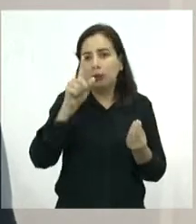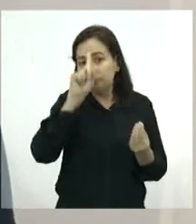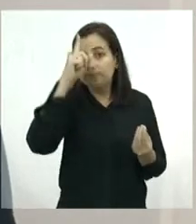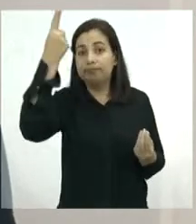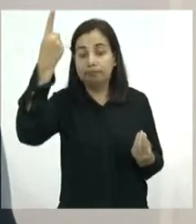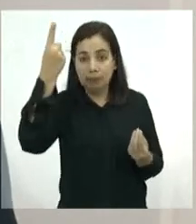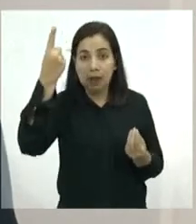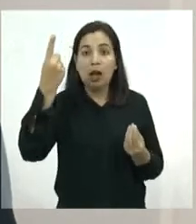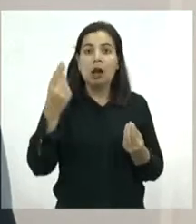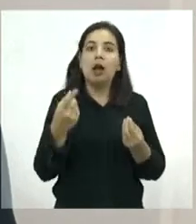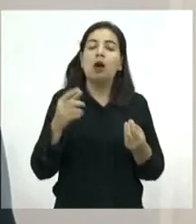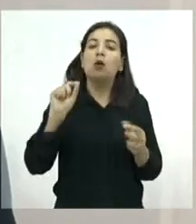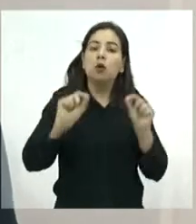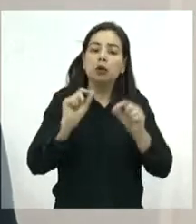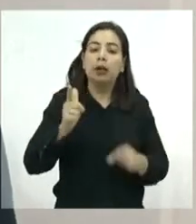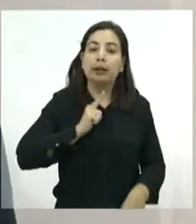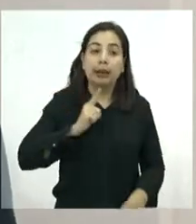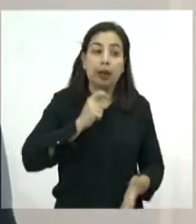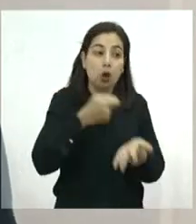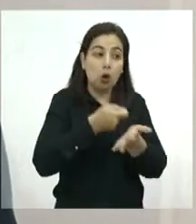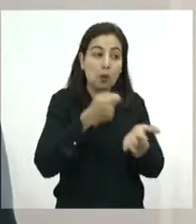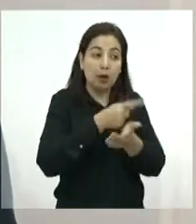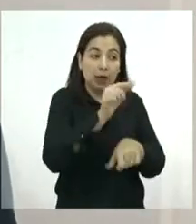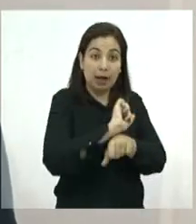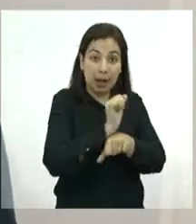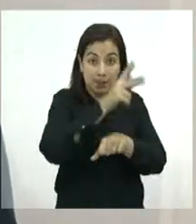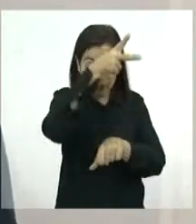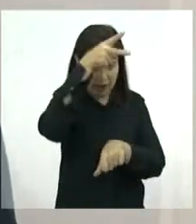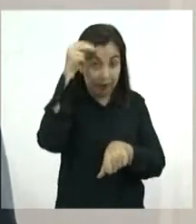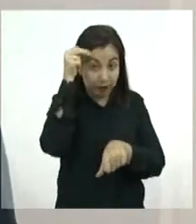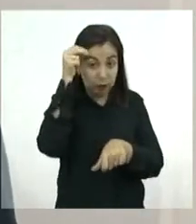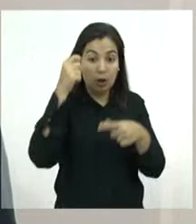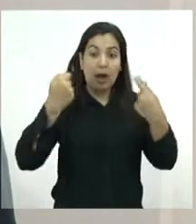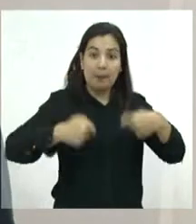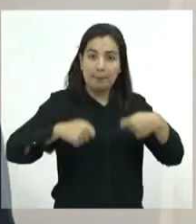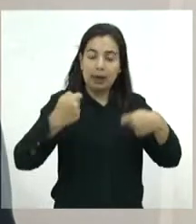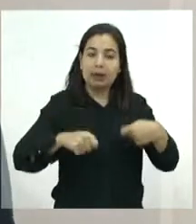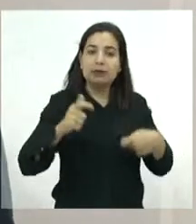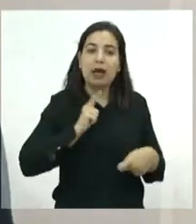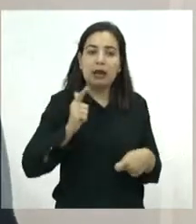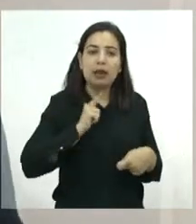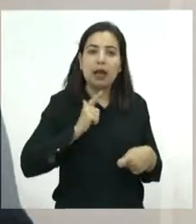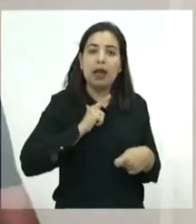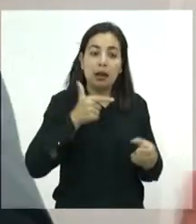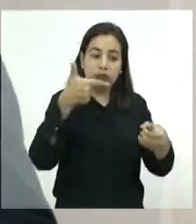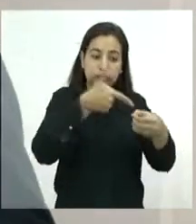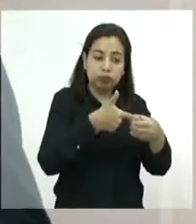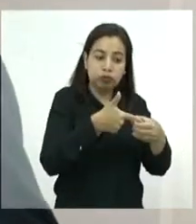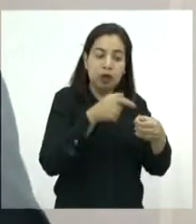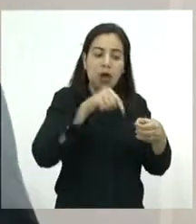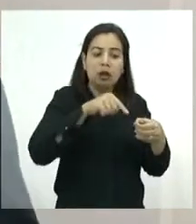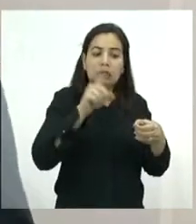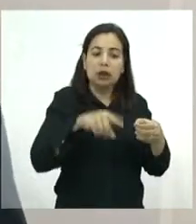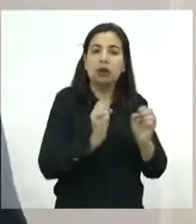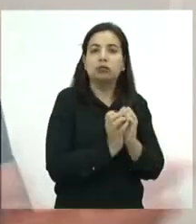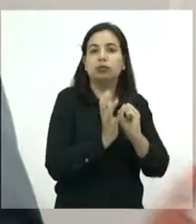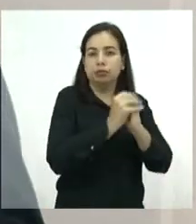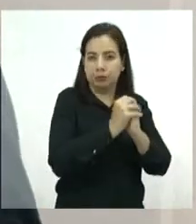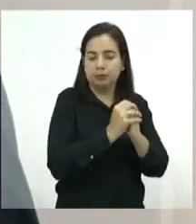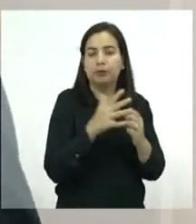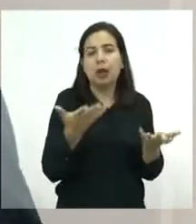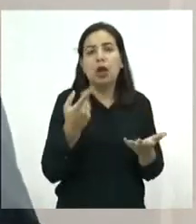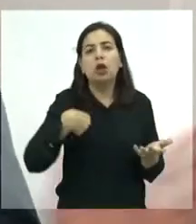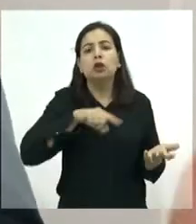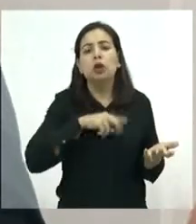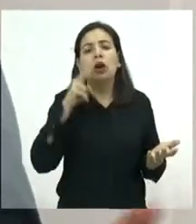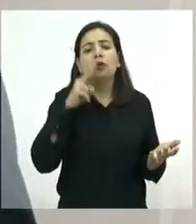os veículos oficiais da prefeitura a usarem apenas combustíveis renováveis, ou seja, nós vamos tentar deixar para trás